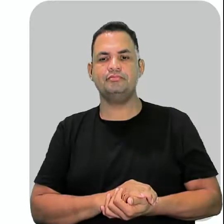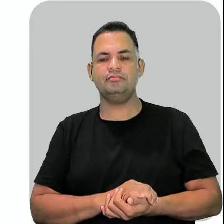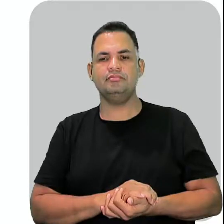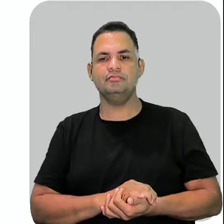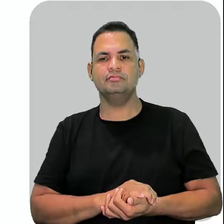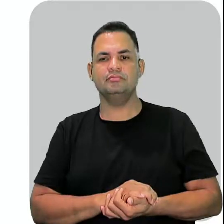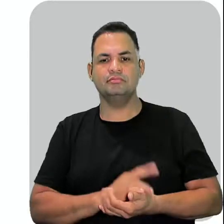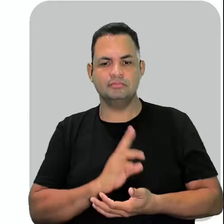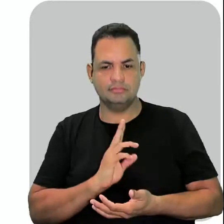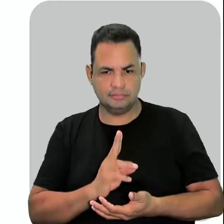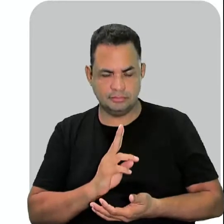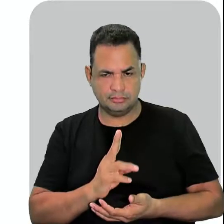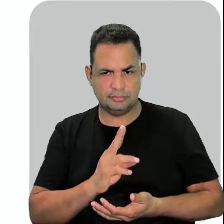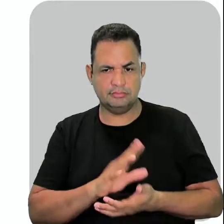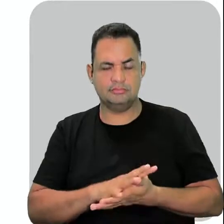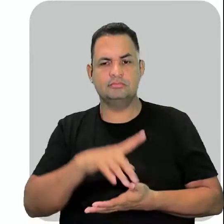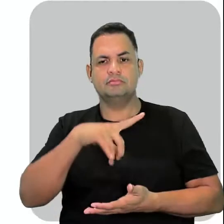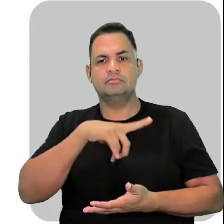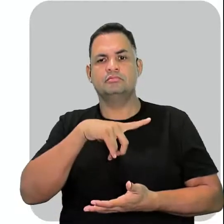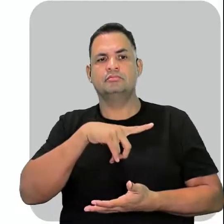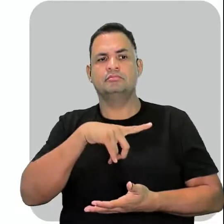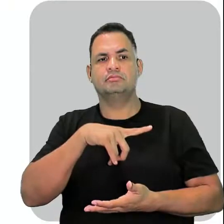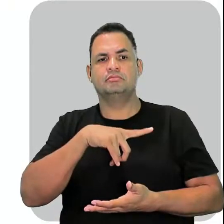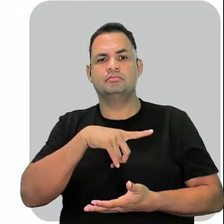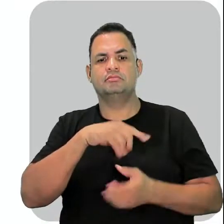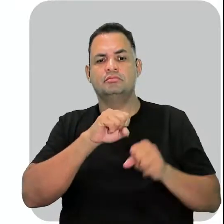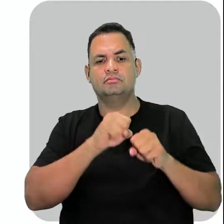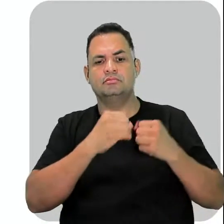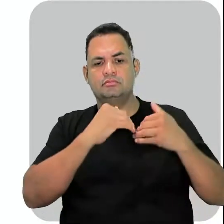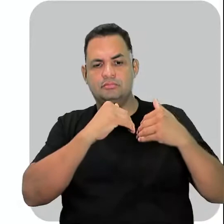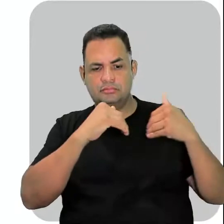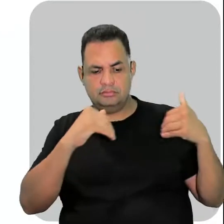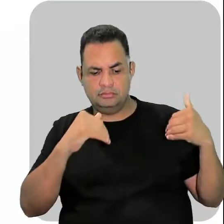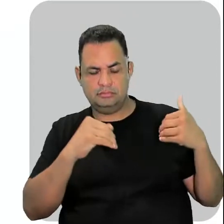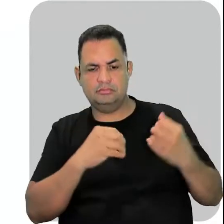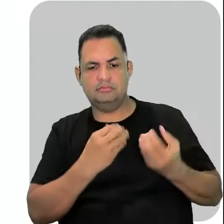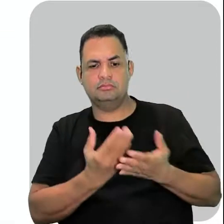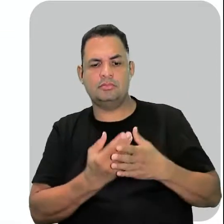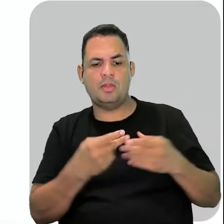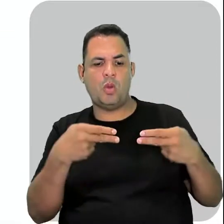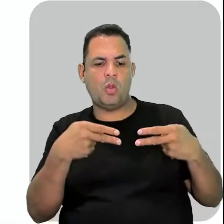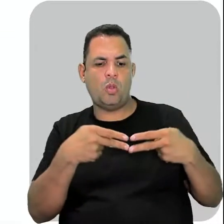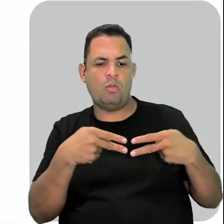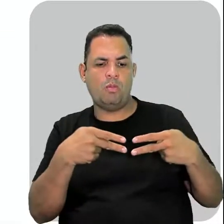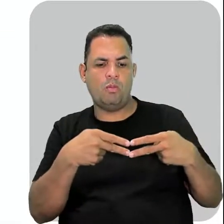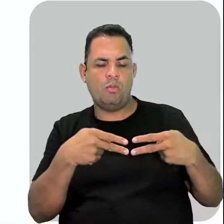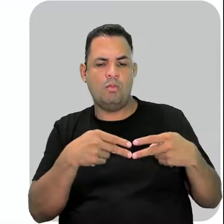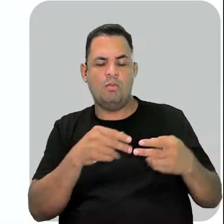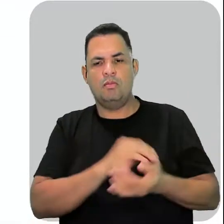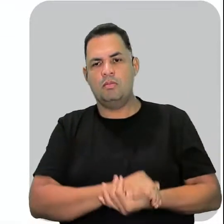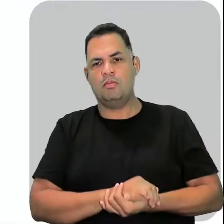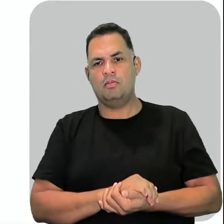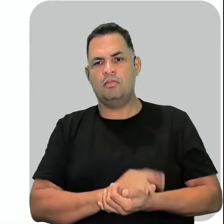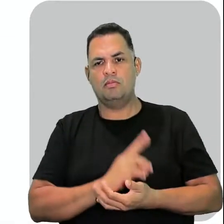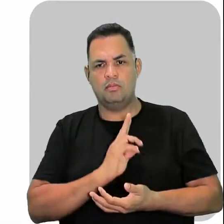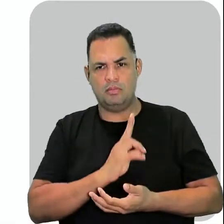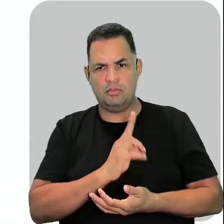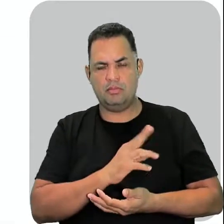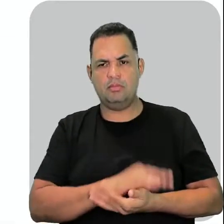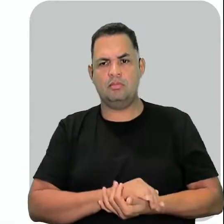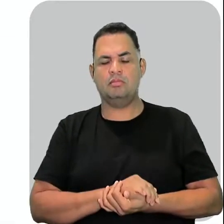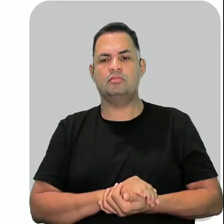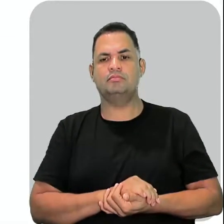polímeros. Sempre vai ocorrer a quebra de uma ligação dupla.